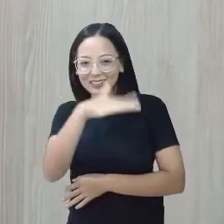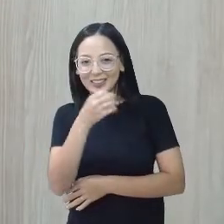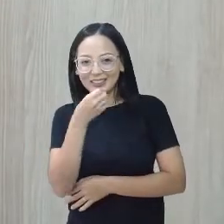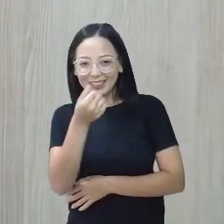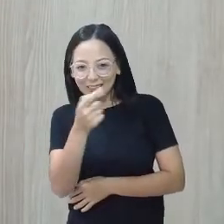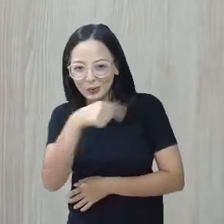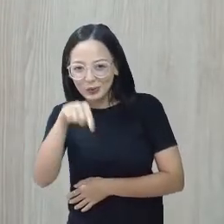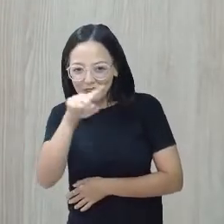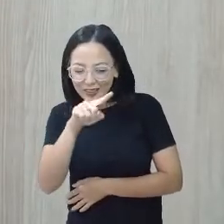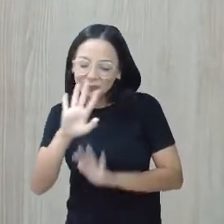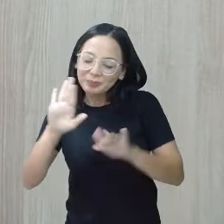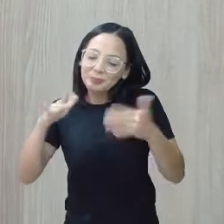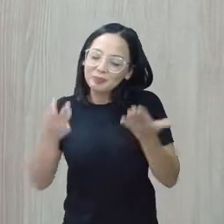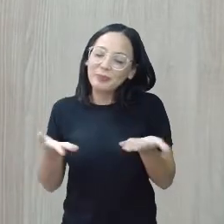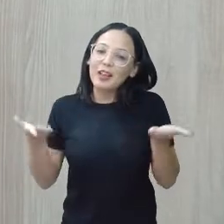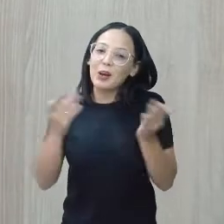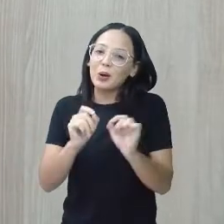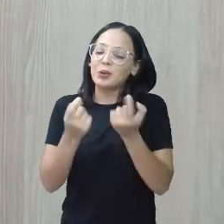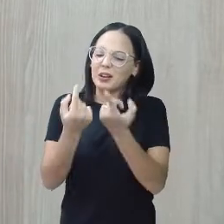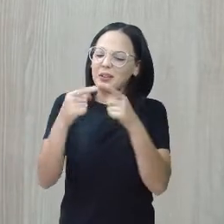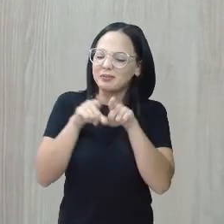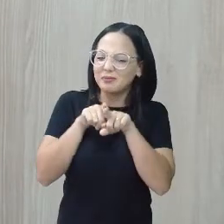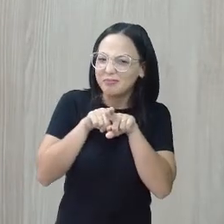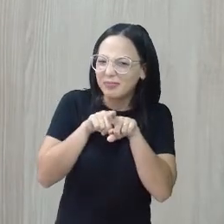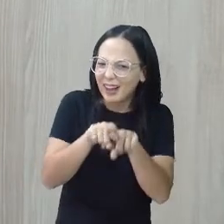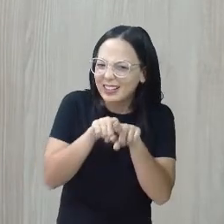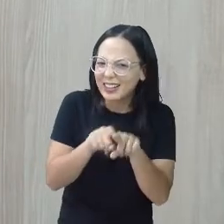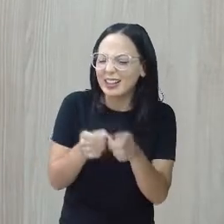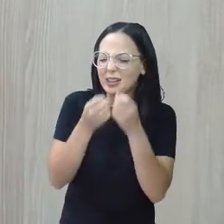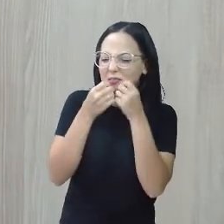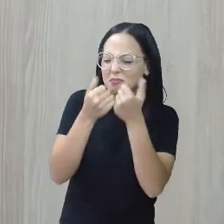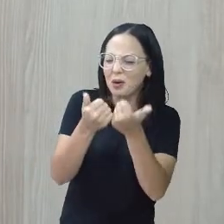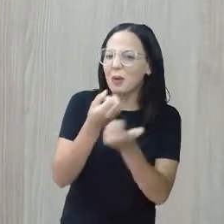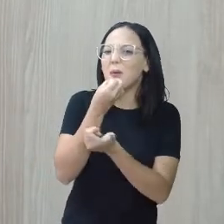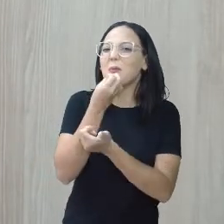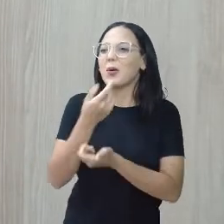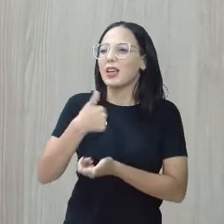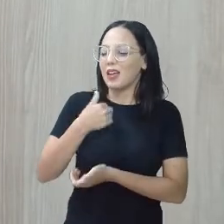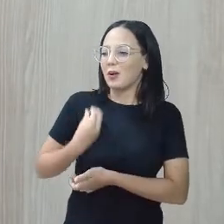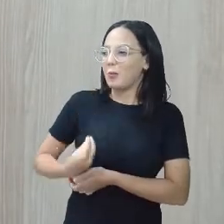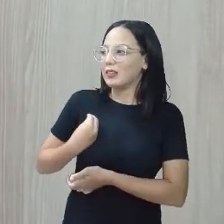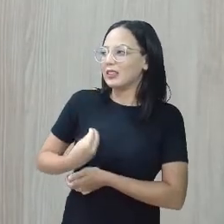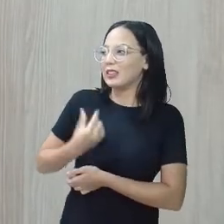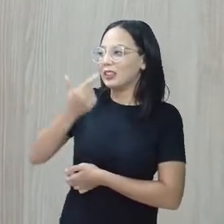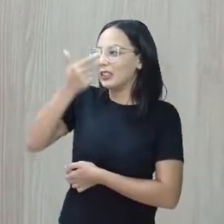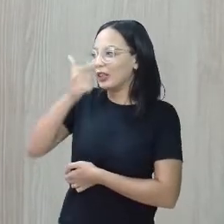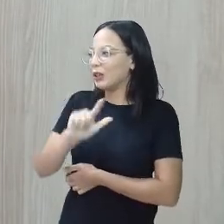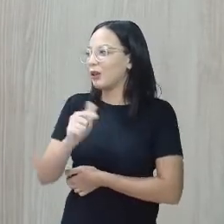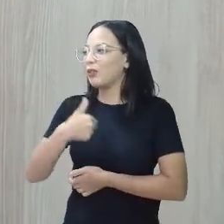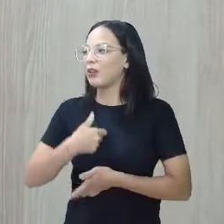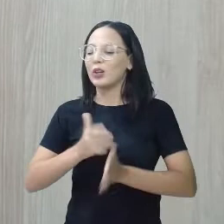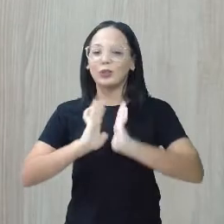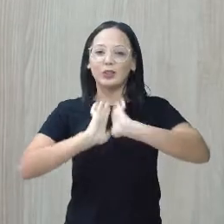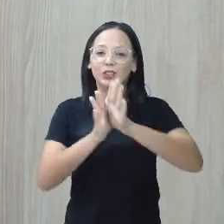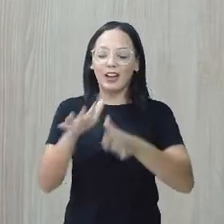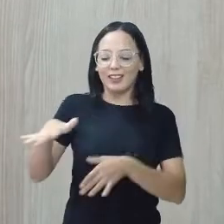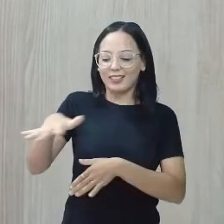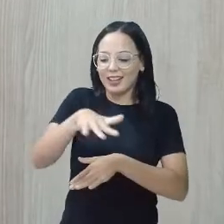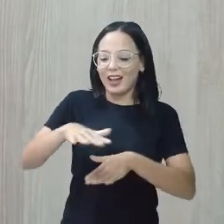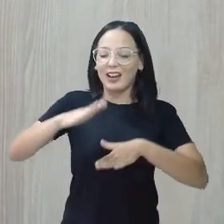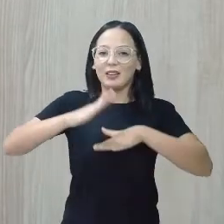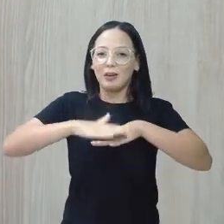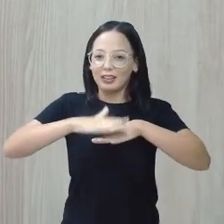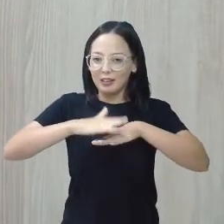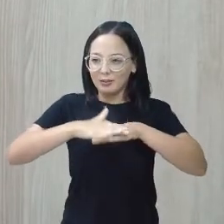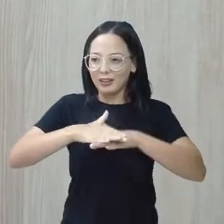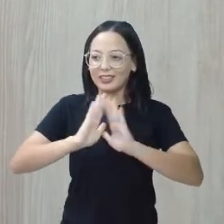com vocês? A gente fez uma parceria, deu certo, né? Eu estou aqui de novo. Eu já estou aqui, ó, no mundo da matemática, tudo certo,